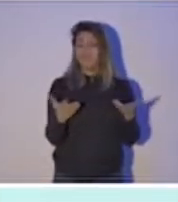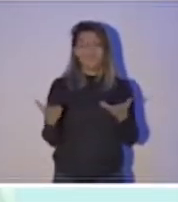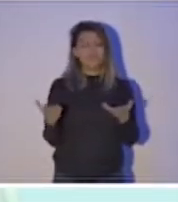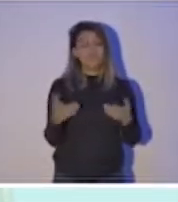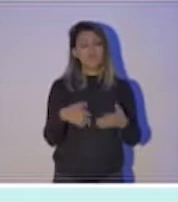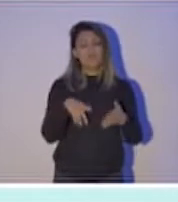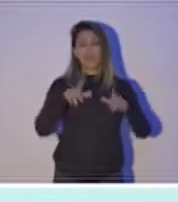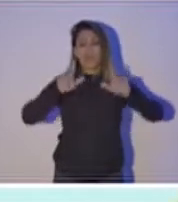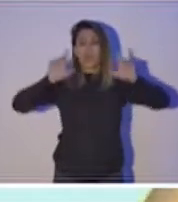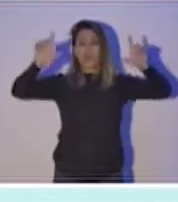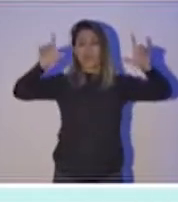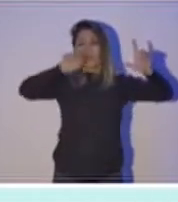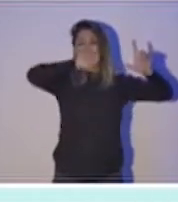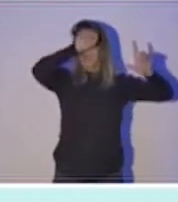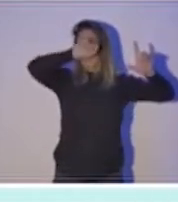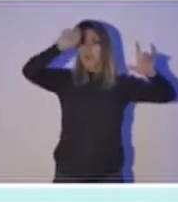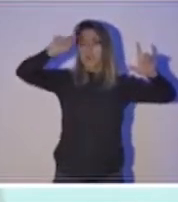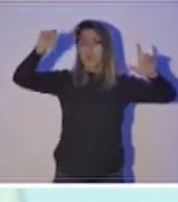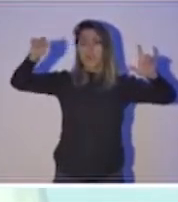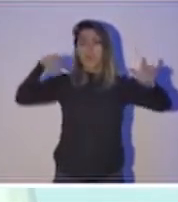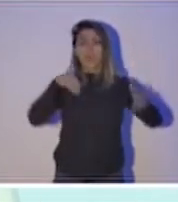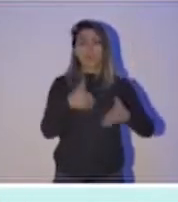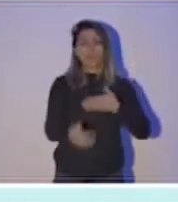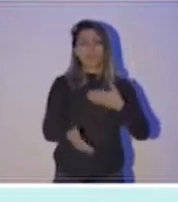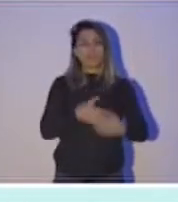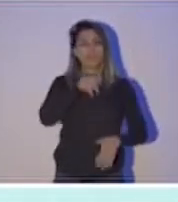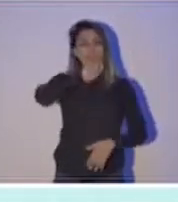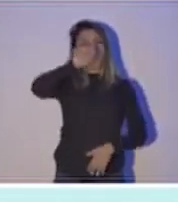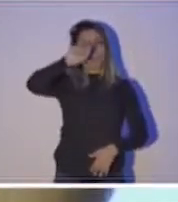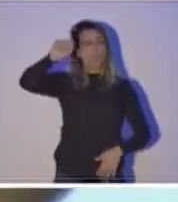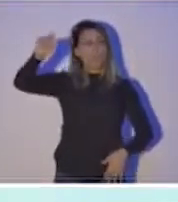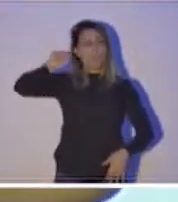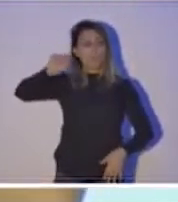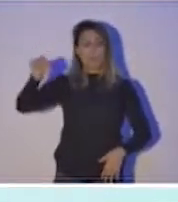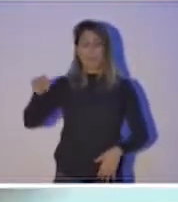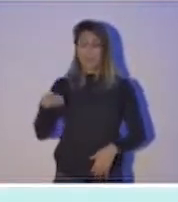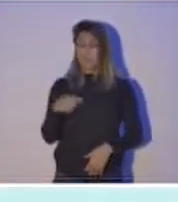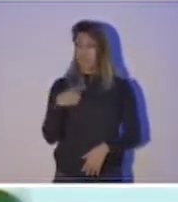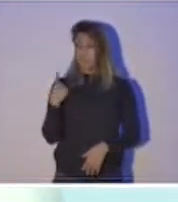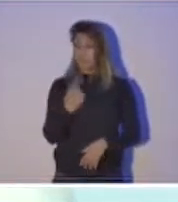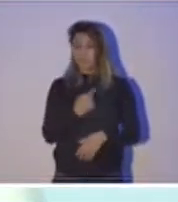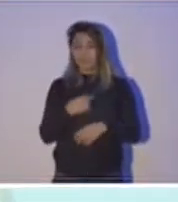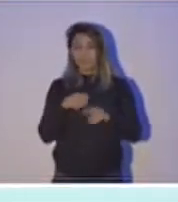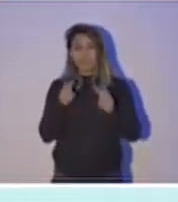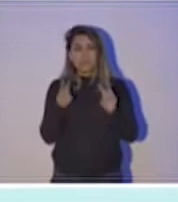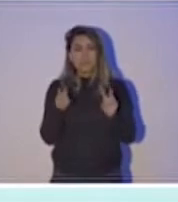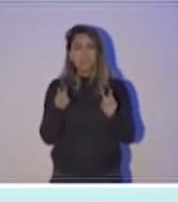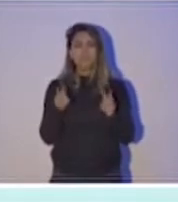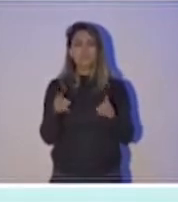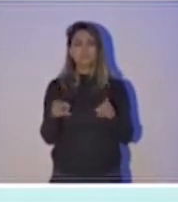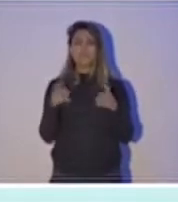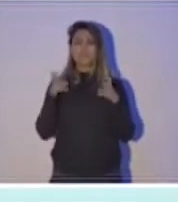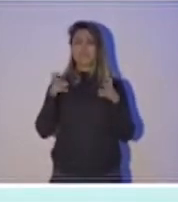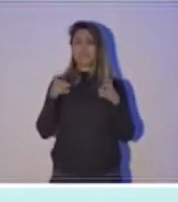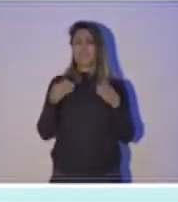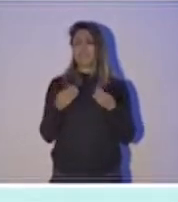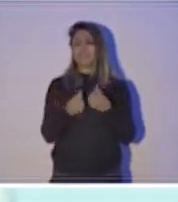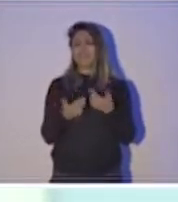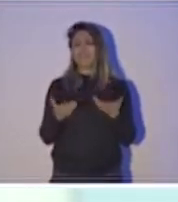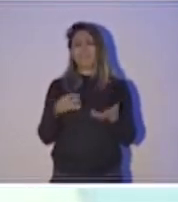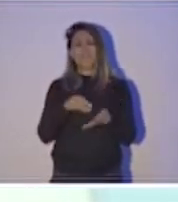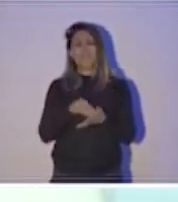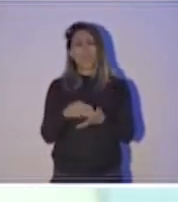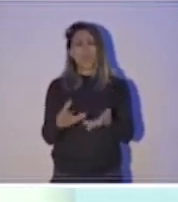na aula e se sente um pouco desvalorizado. Pensa que a gente bota na cabeça que a gente é qualquer um, e isso não pode existir, de